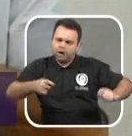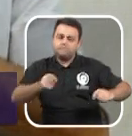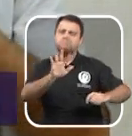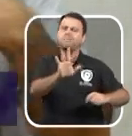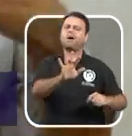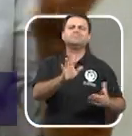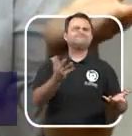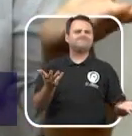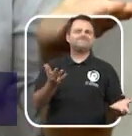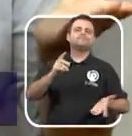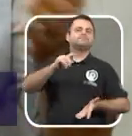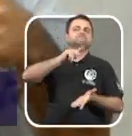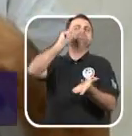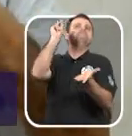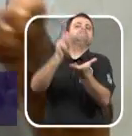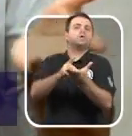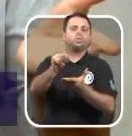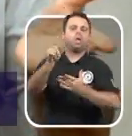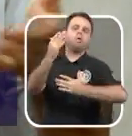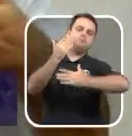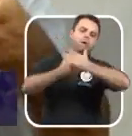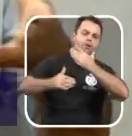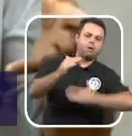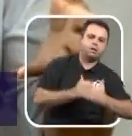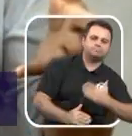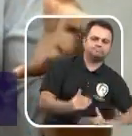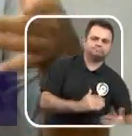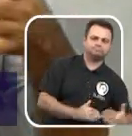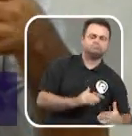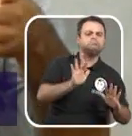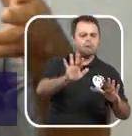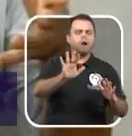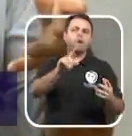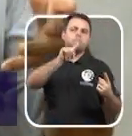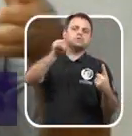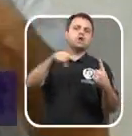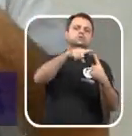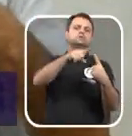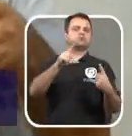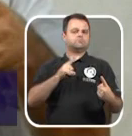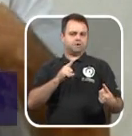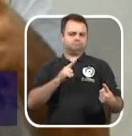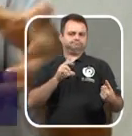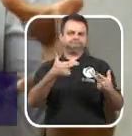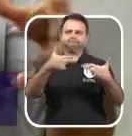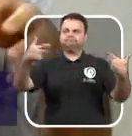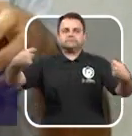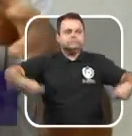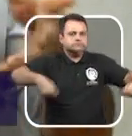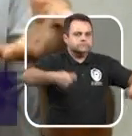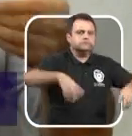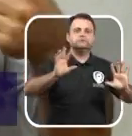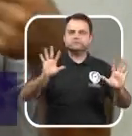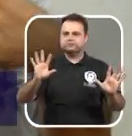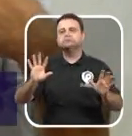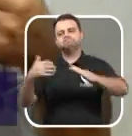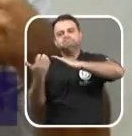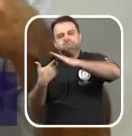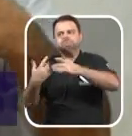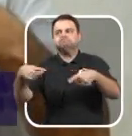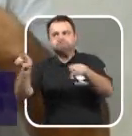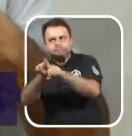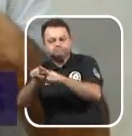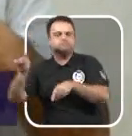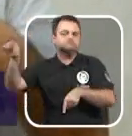trabalhador, mas eu sei que é uma realidade objetiva, né? A realidade se impõe. Então, alguns segmentos você vai